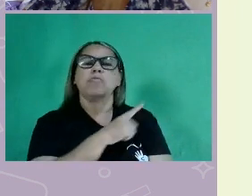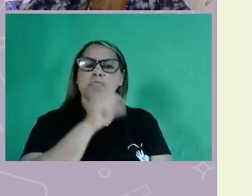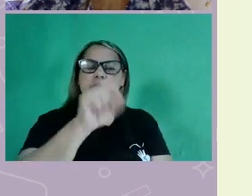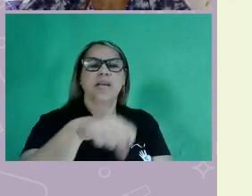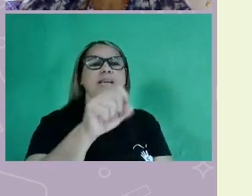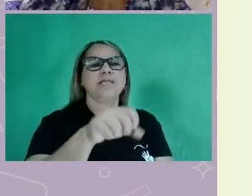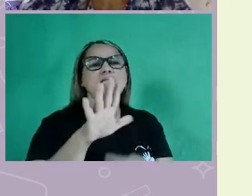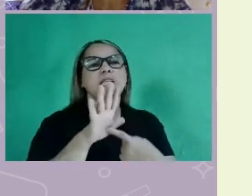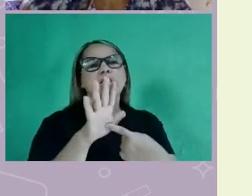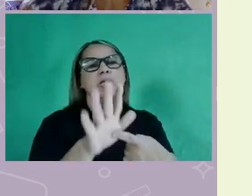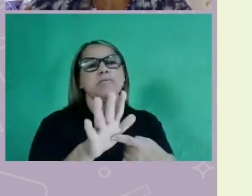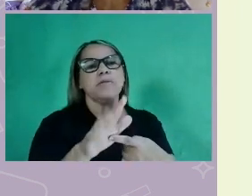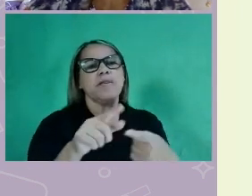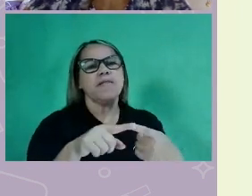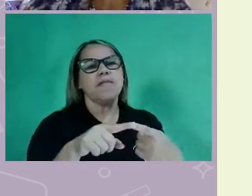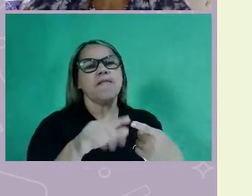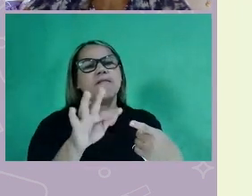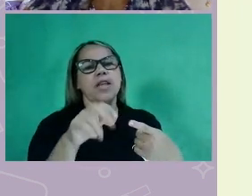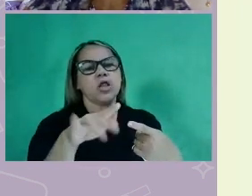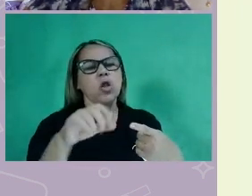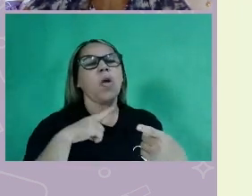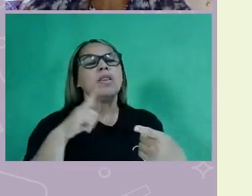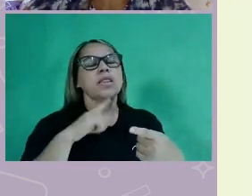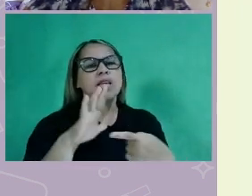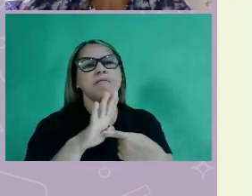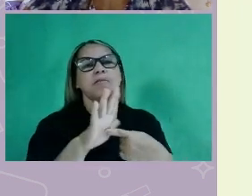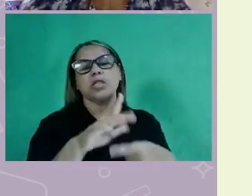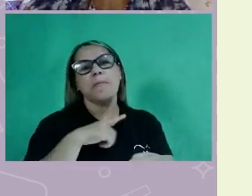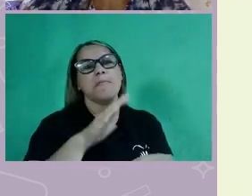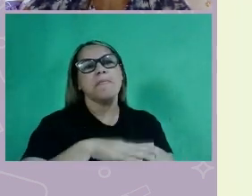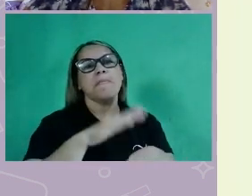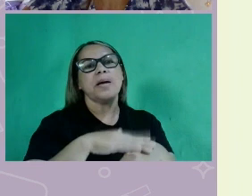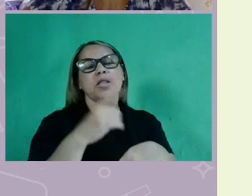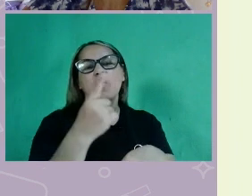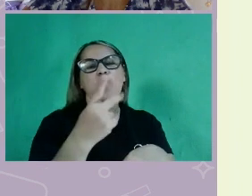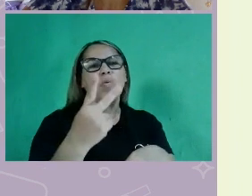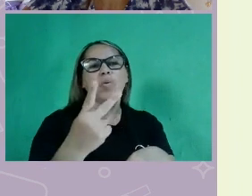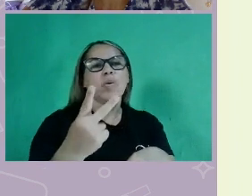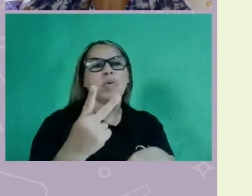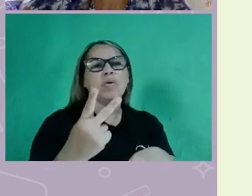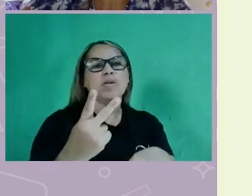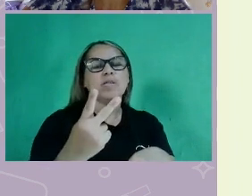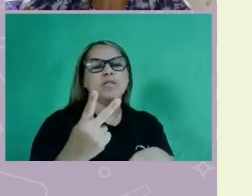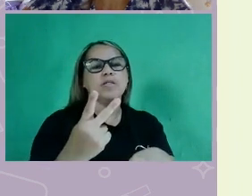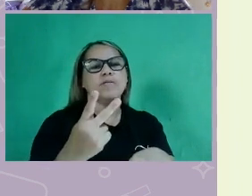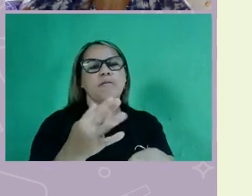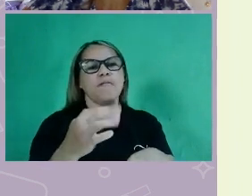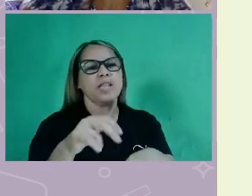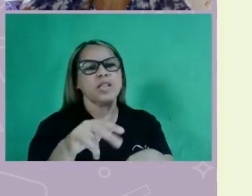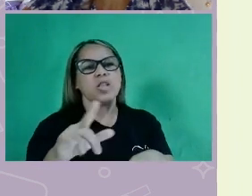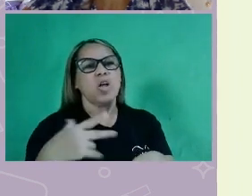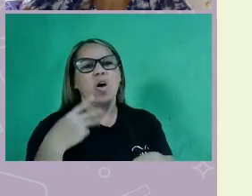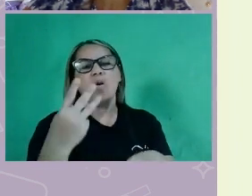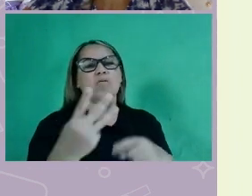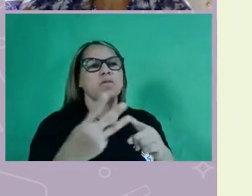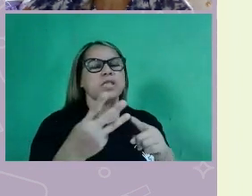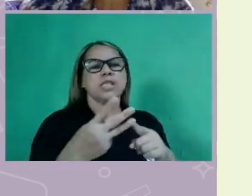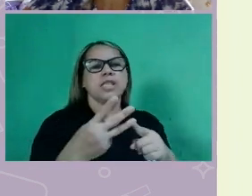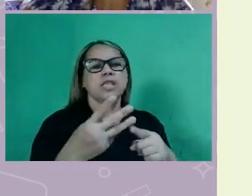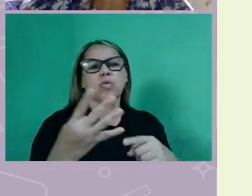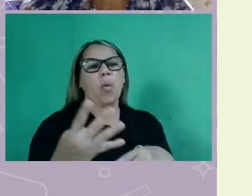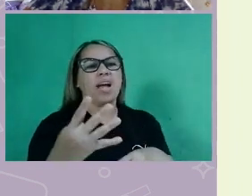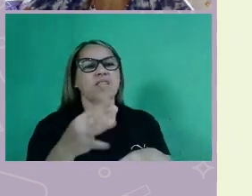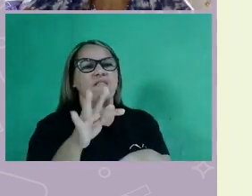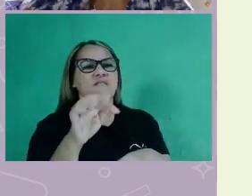mostrado fenol eu tenho eu tenho até mais de um ou um fenol outro fenol aqui tá certo outro aqui e outro